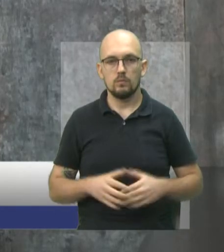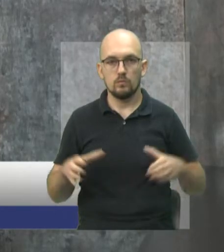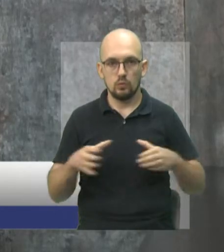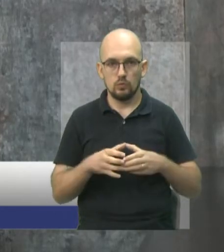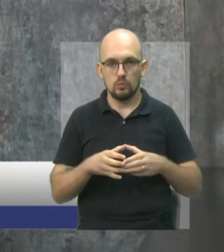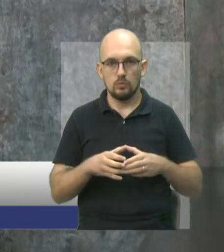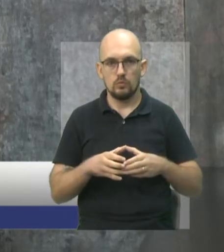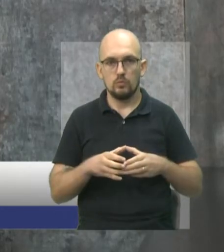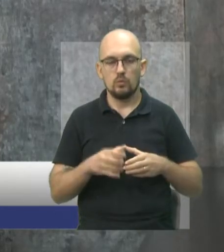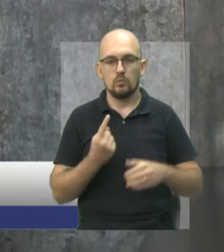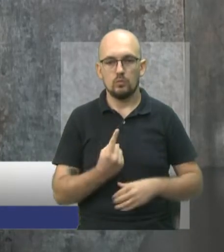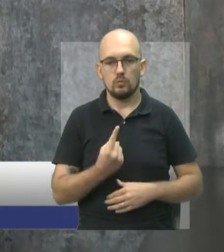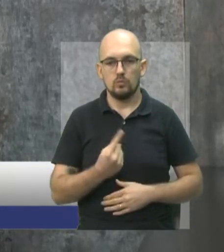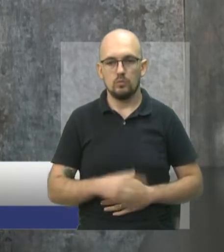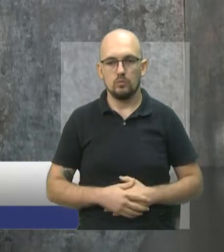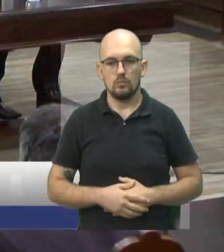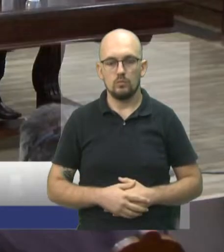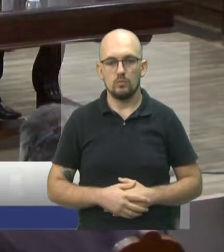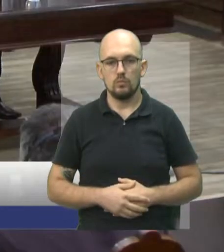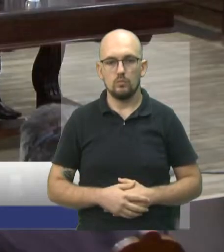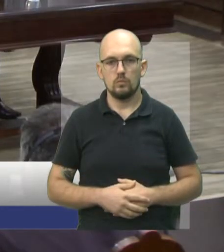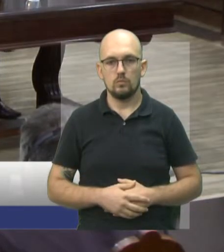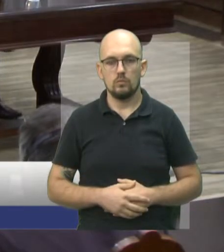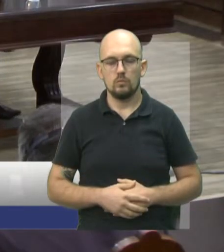Chapa 1.